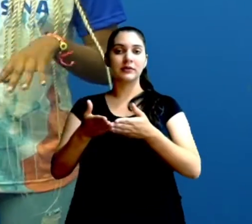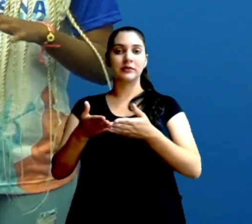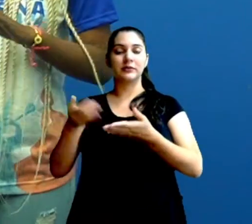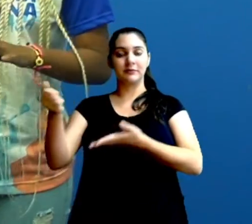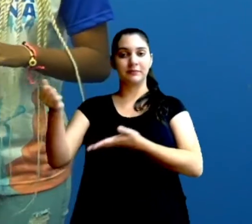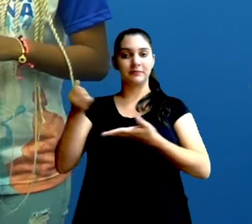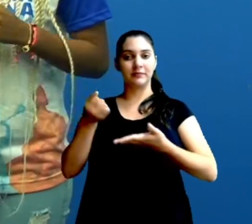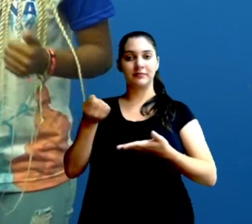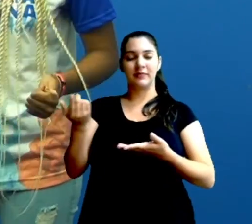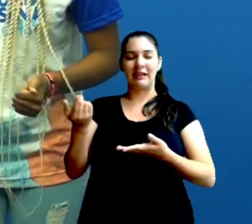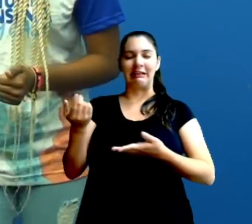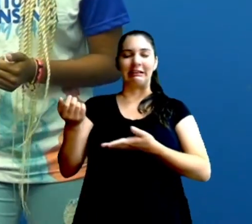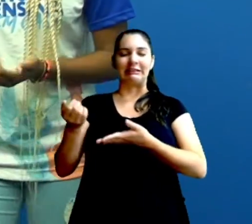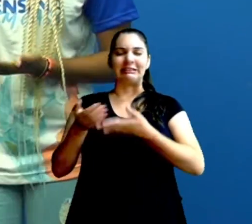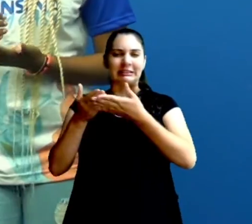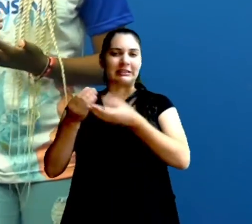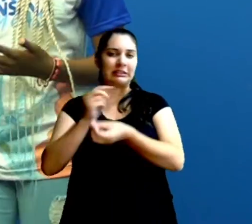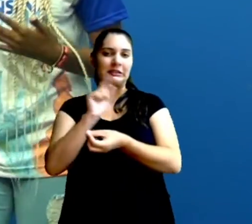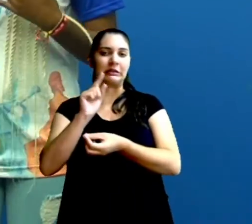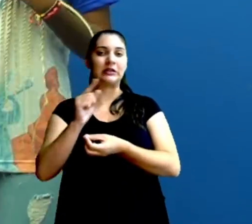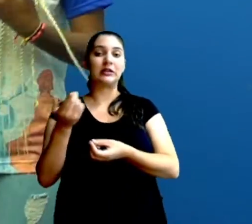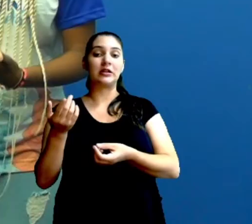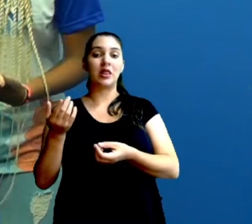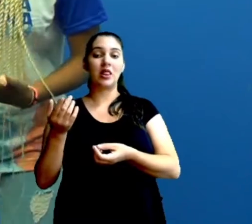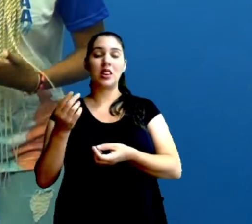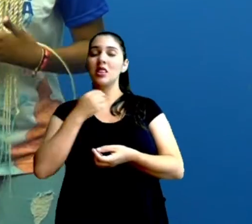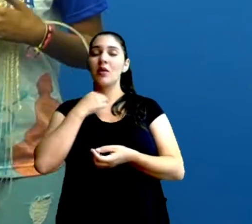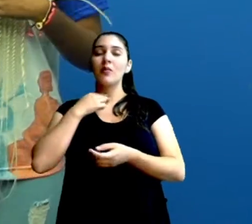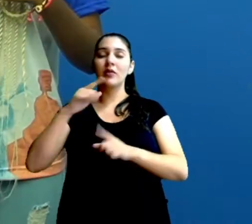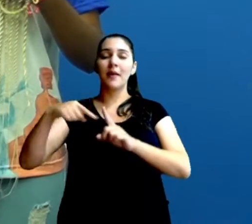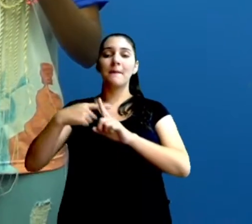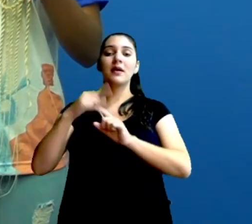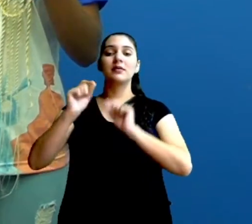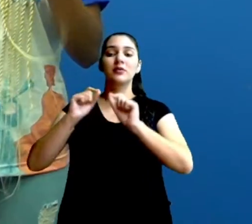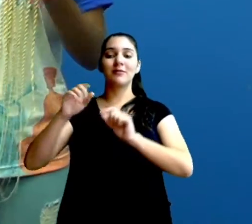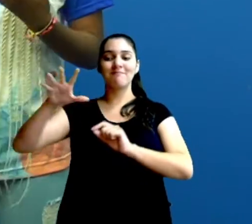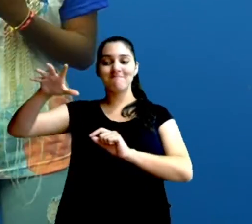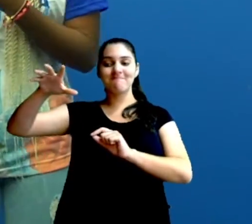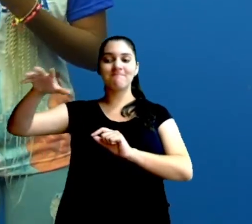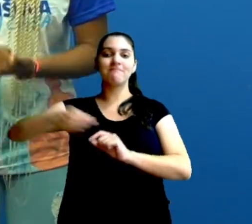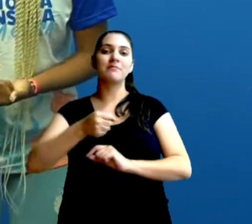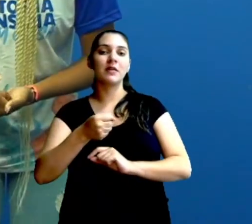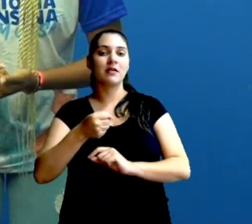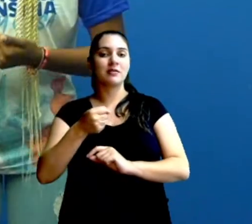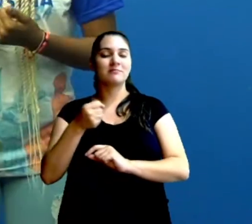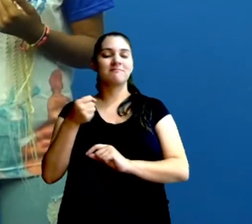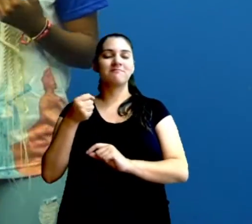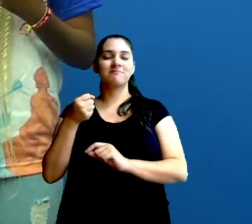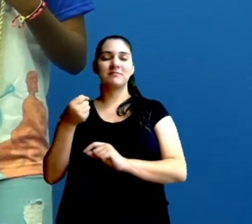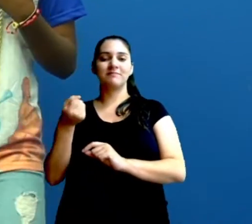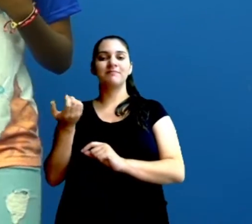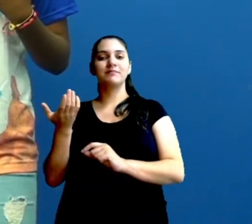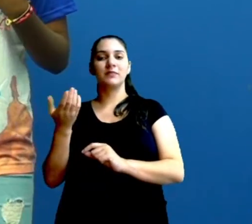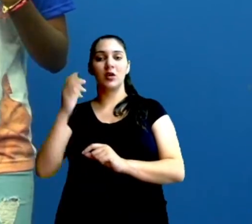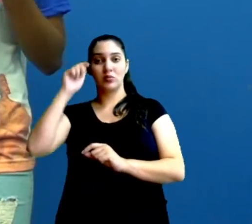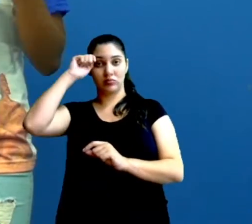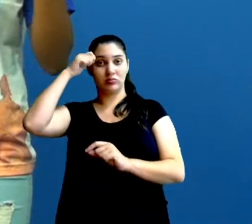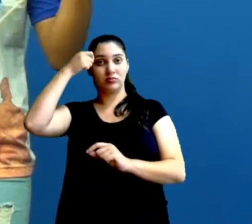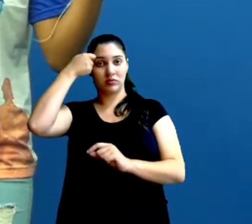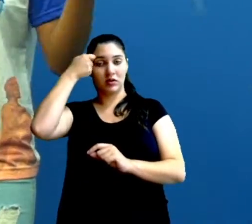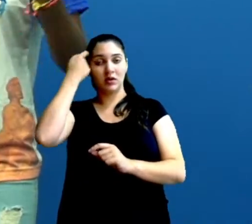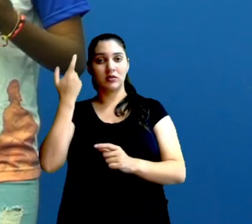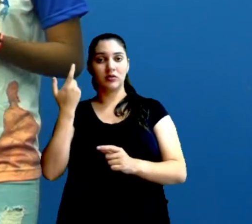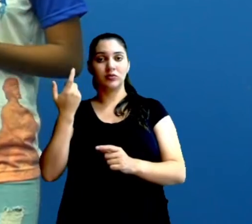né? Que parecia que era algo massa, não poderia mais sequestrar, pegar à força